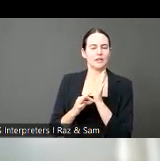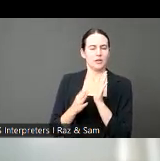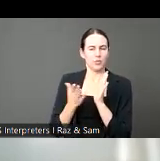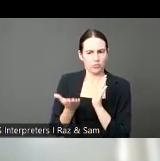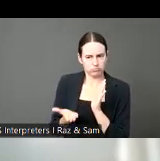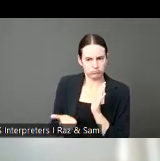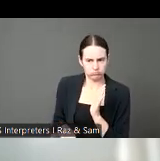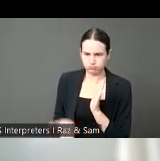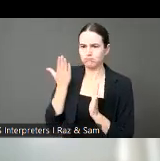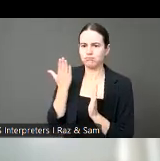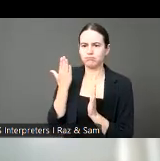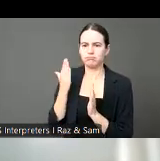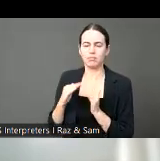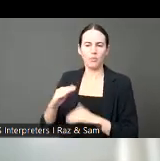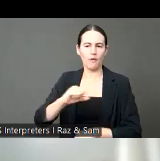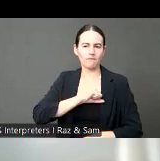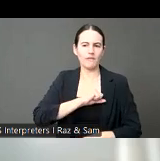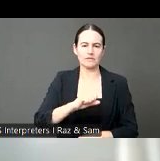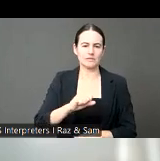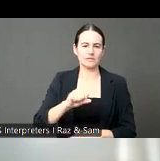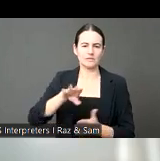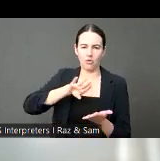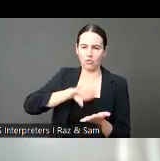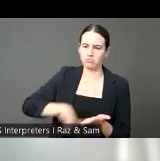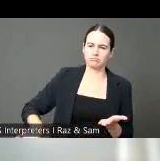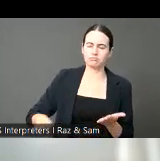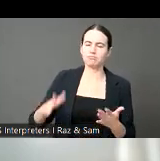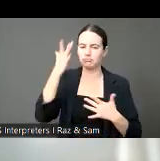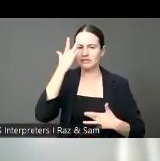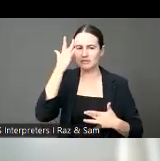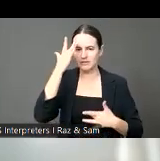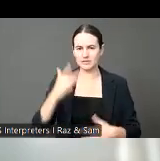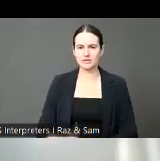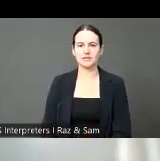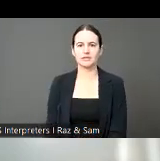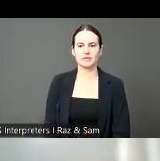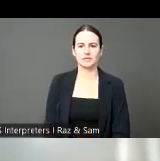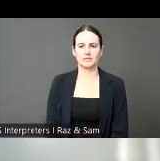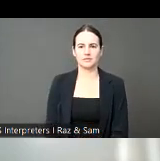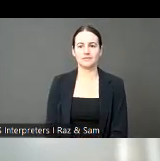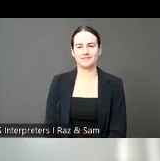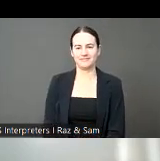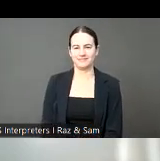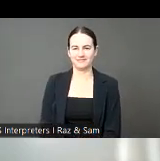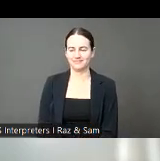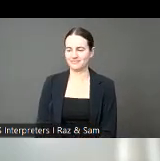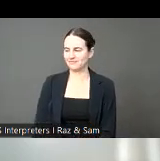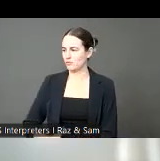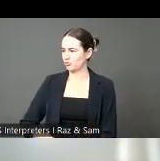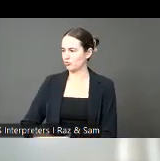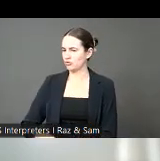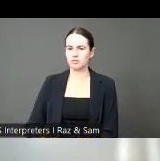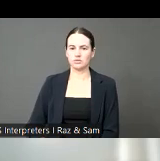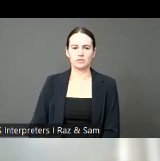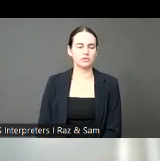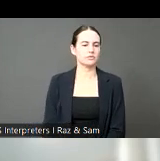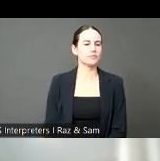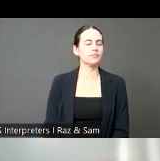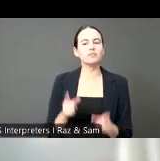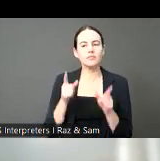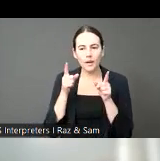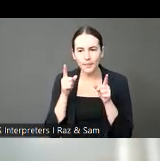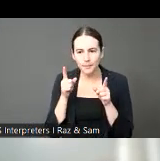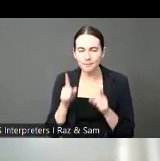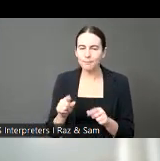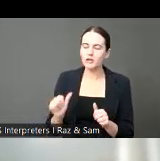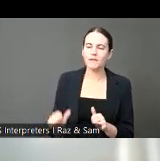é canalizá-las para serem direcionadas para essas populações, para essas localidades onde tem uma maior ocorrência e maior risco de ocorrência